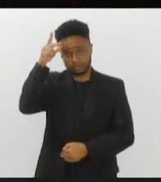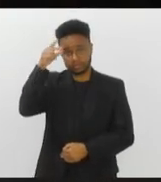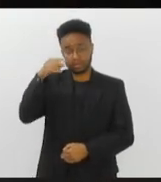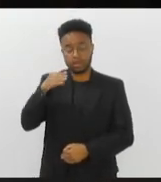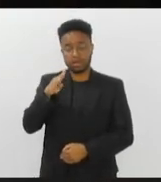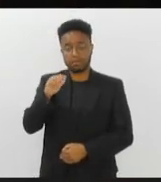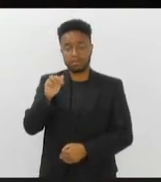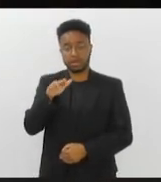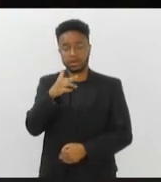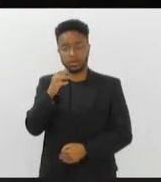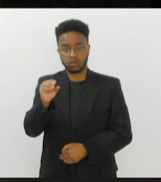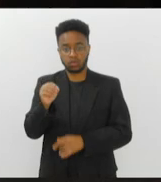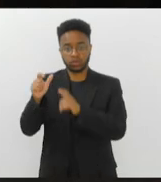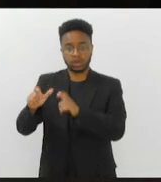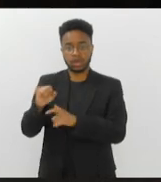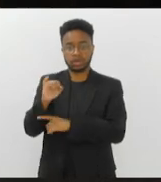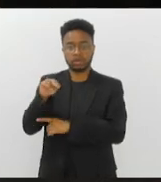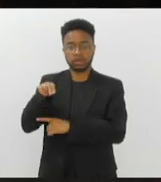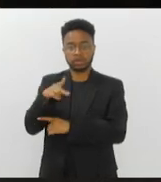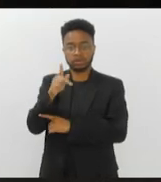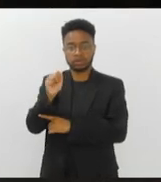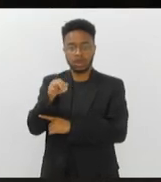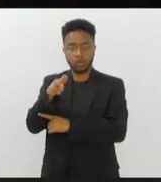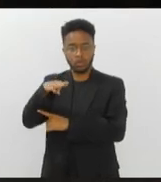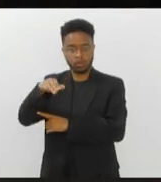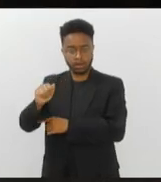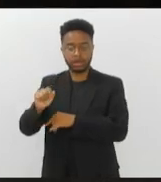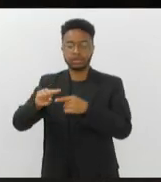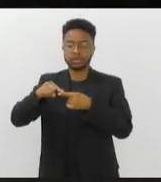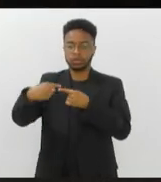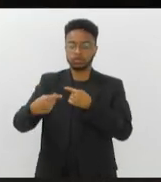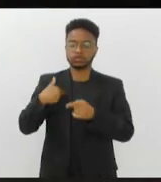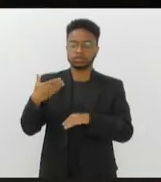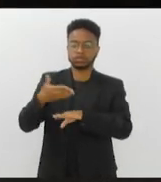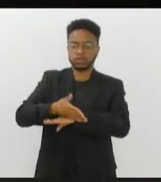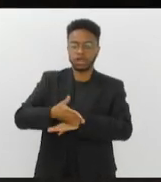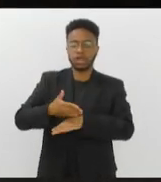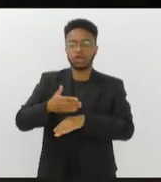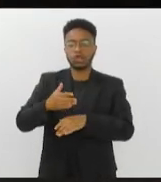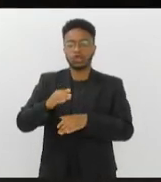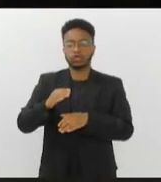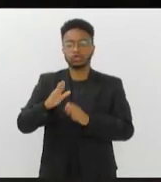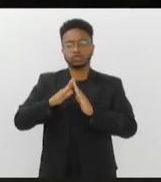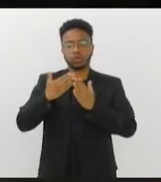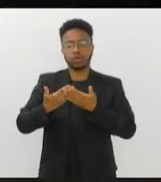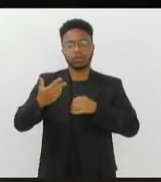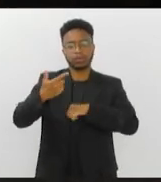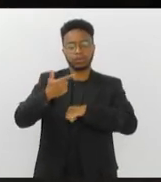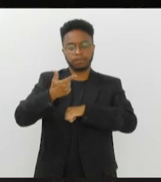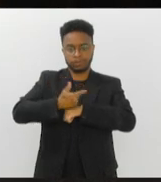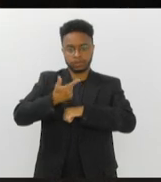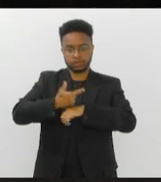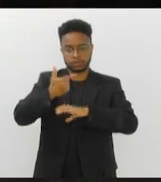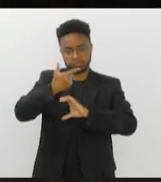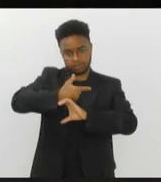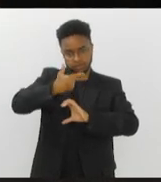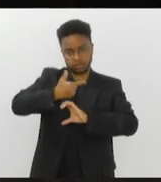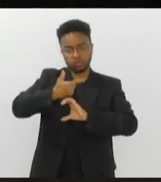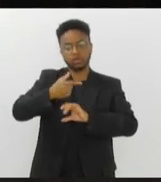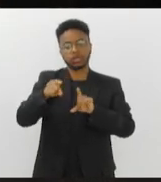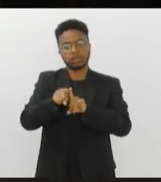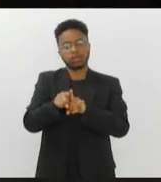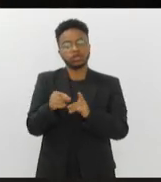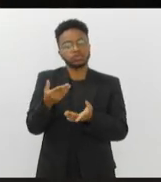na Praça de Inhaúma. Depois fui aluno do Colégio Pedro II, fiz medicina na UERJ, e agora termino meu doutorado